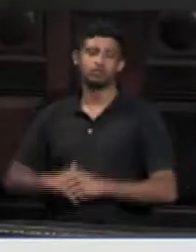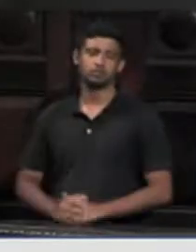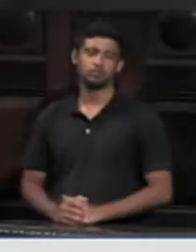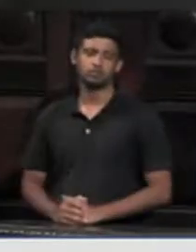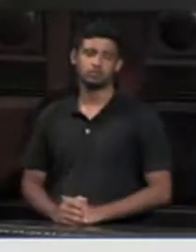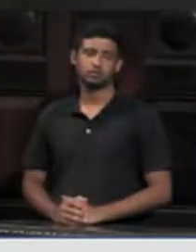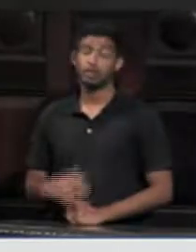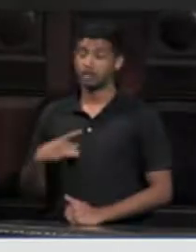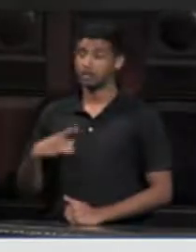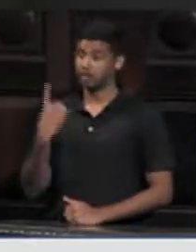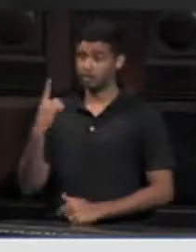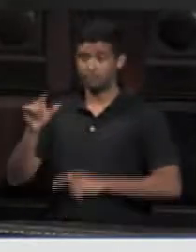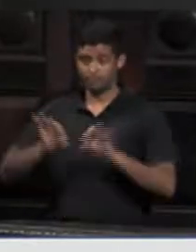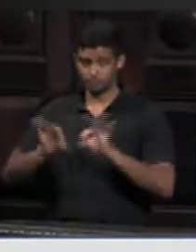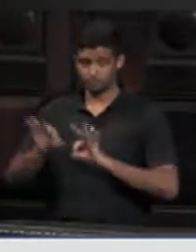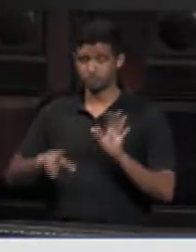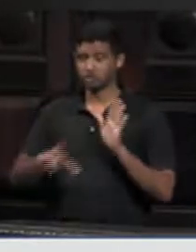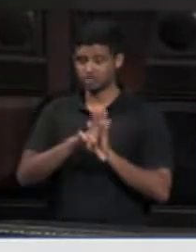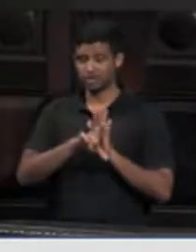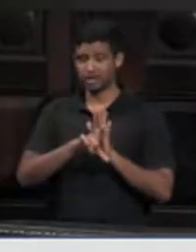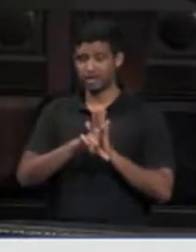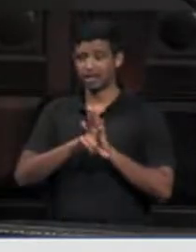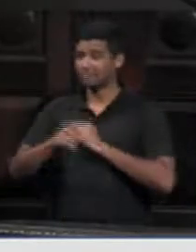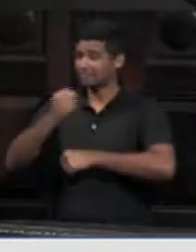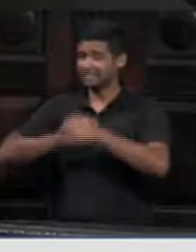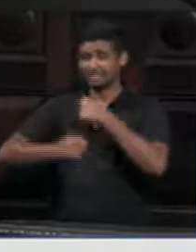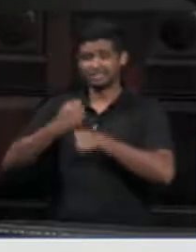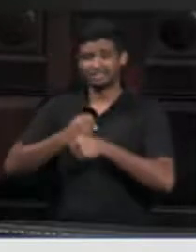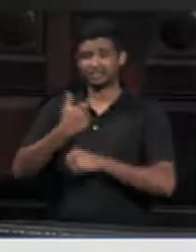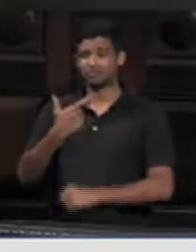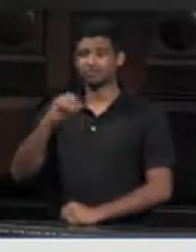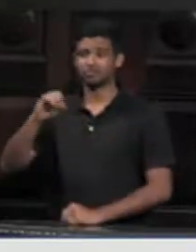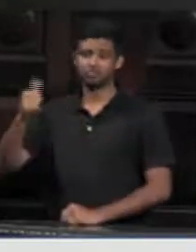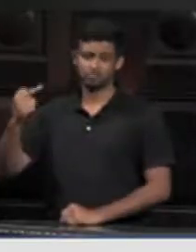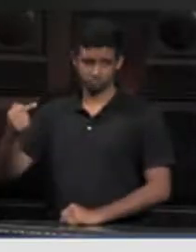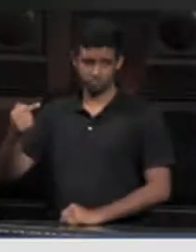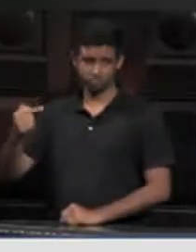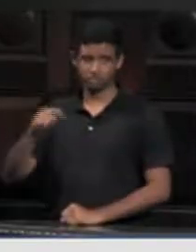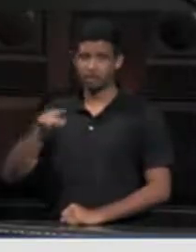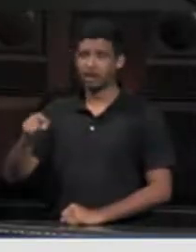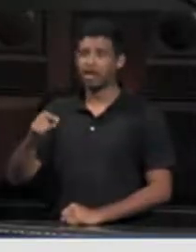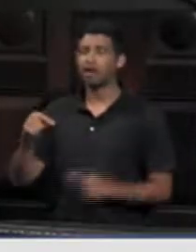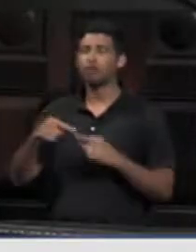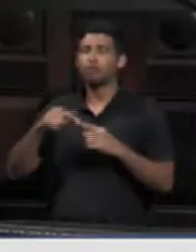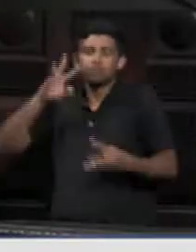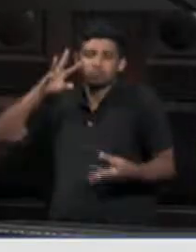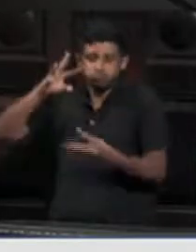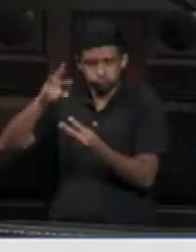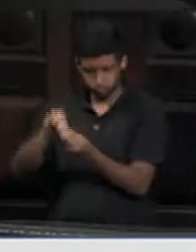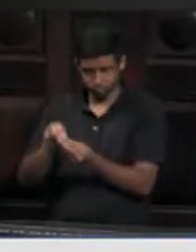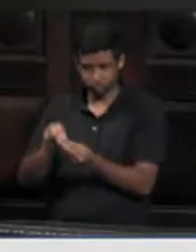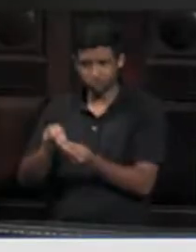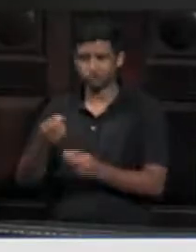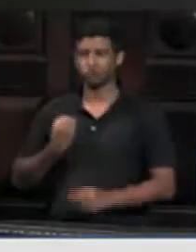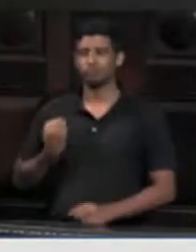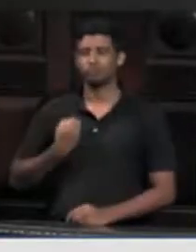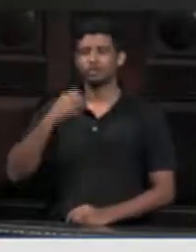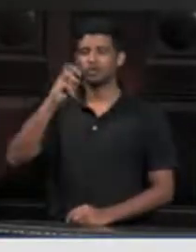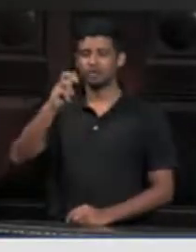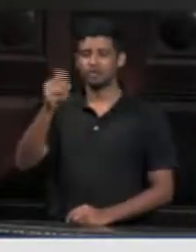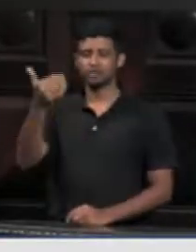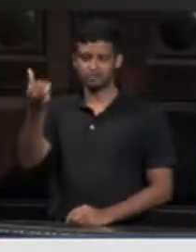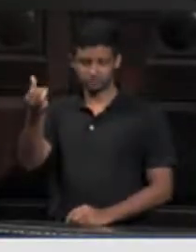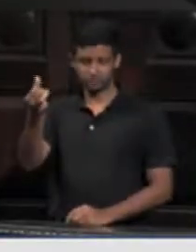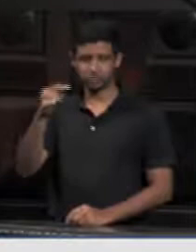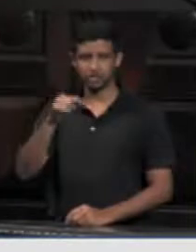um projeto de lei desde 2017, é um projeto de resolução, o 516,